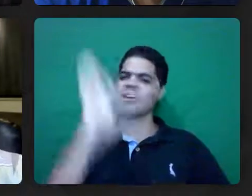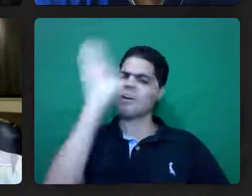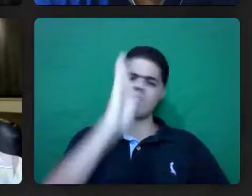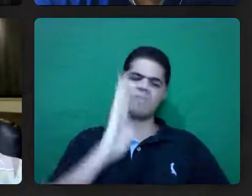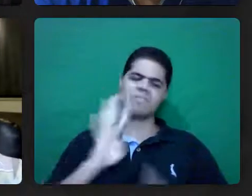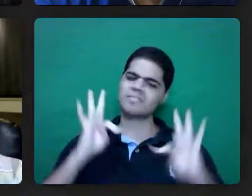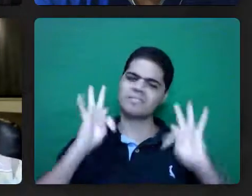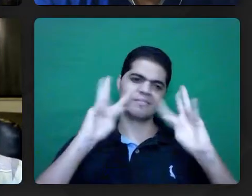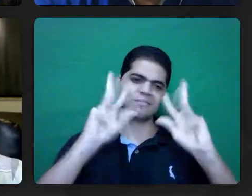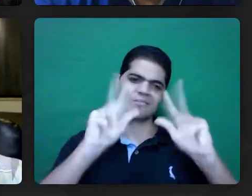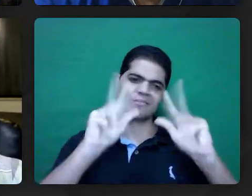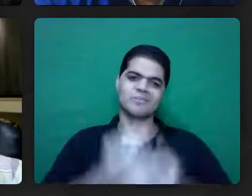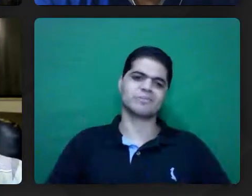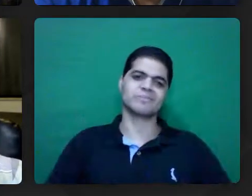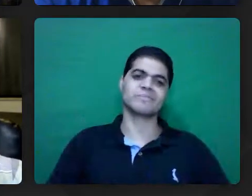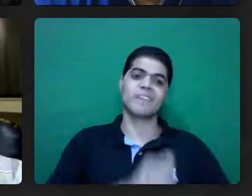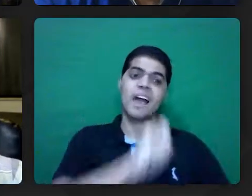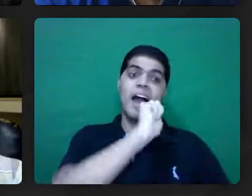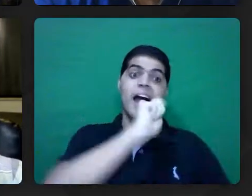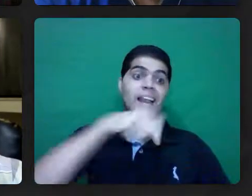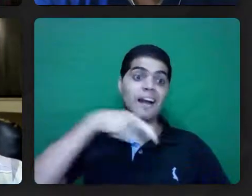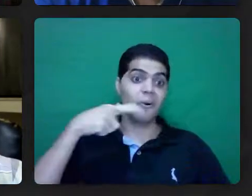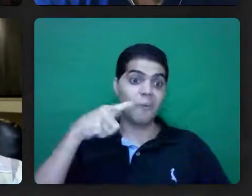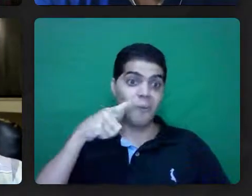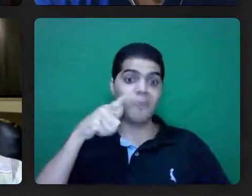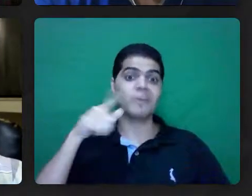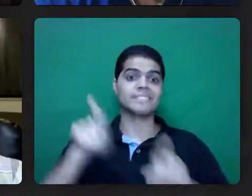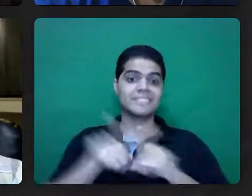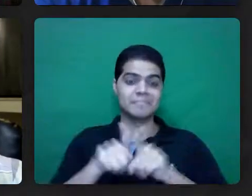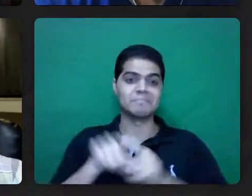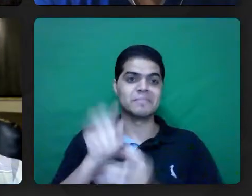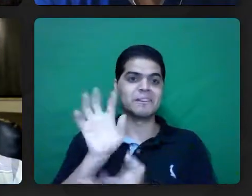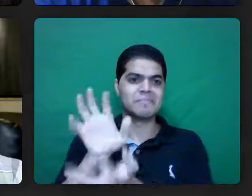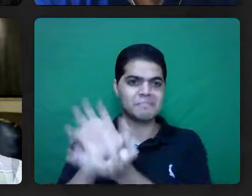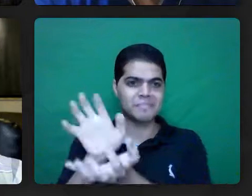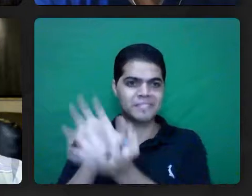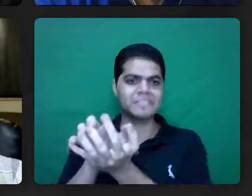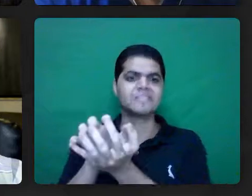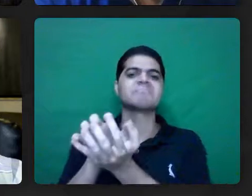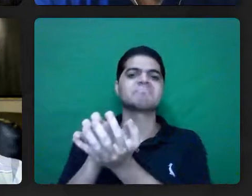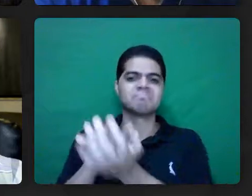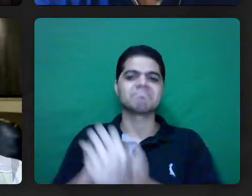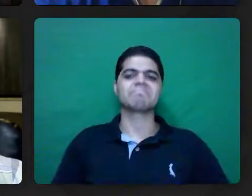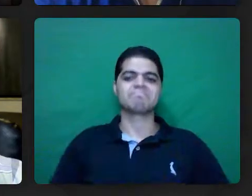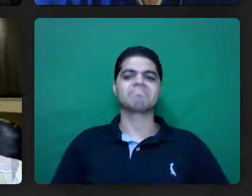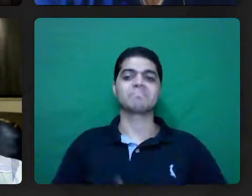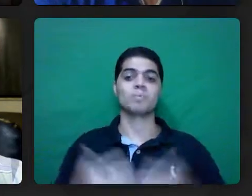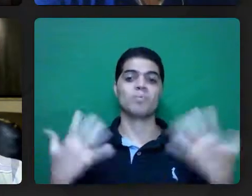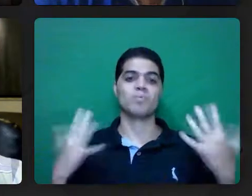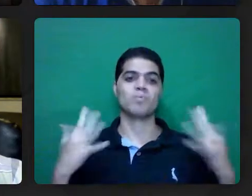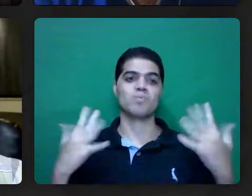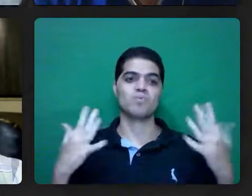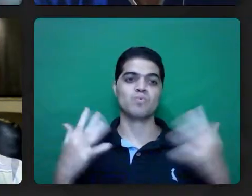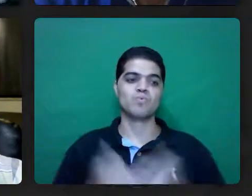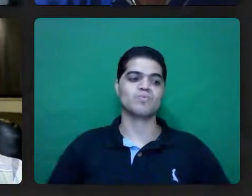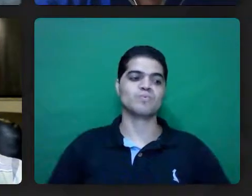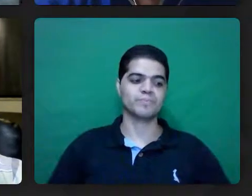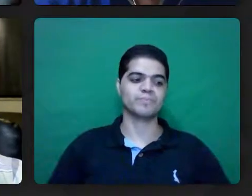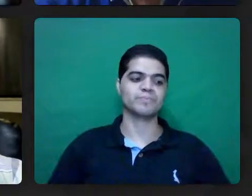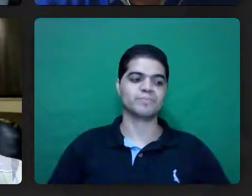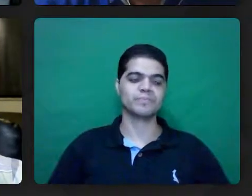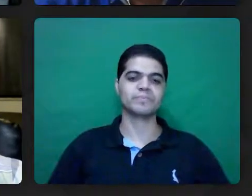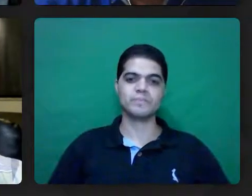o Alagoas, Brasil inteiro. Alagoas, Pernambuco. Participando dessa maratona Territórios do Brasil. Falem então, os